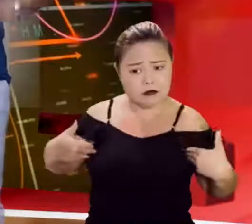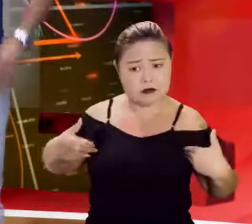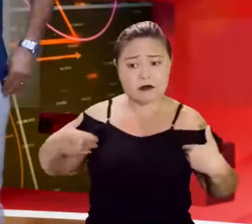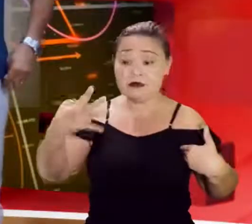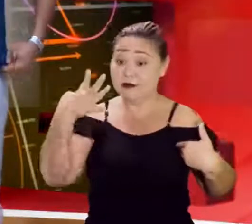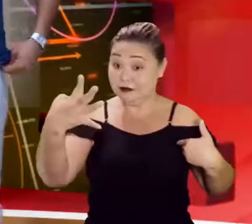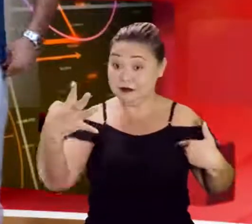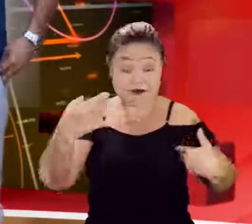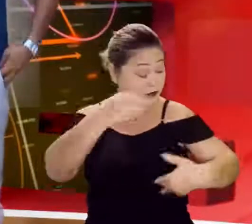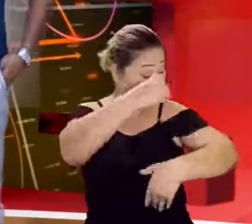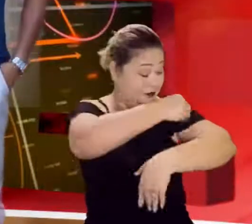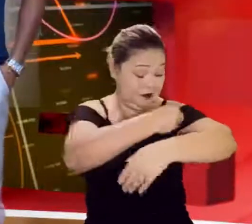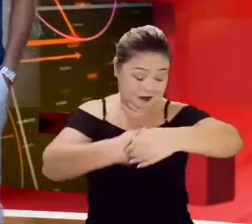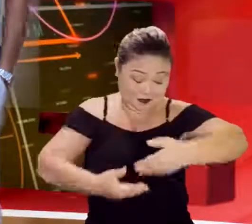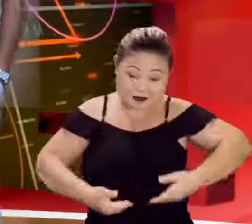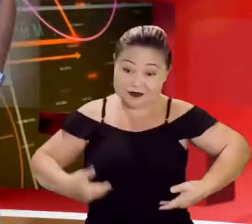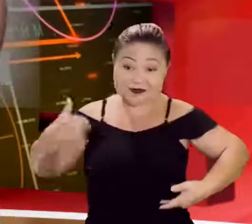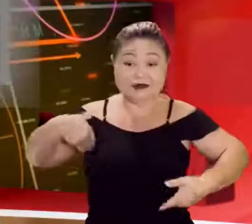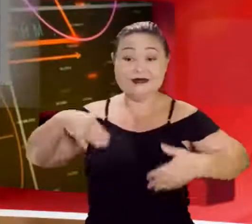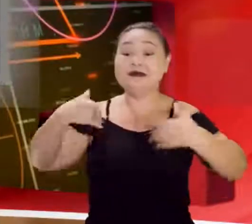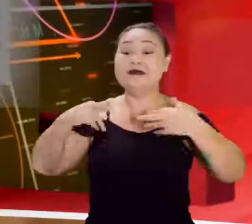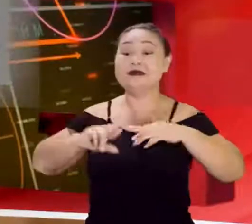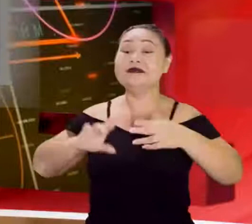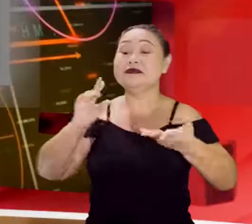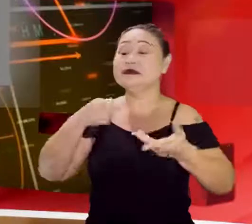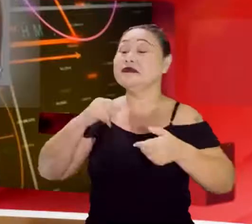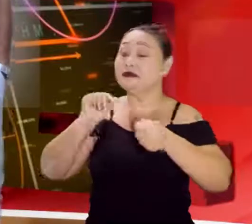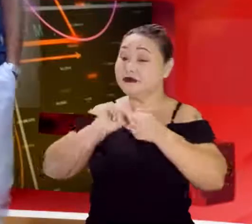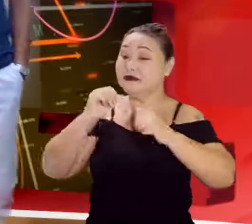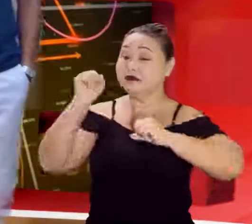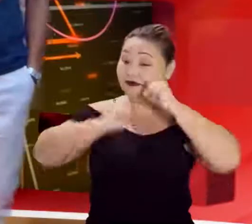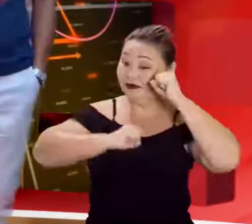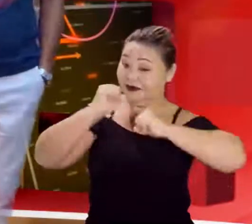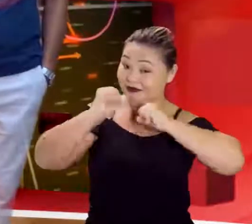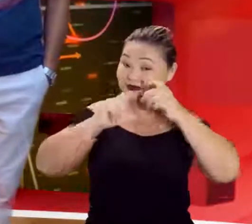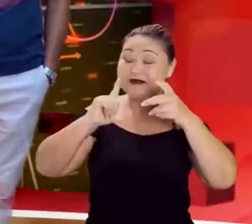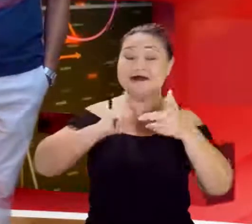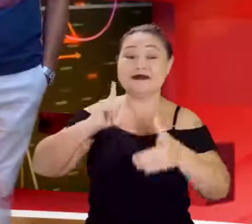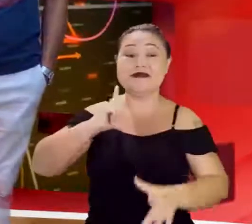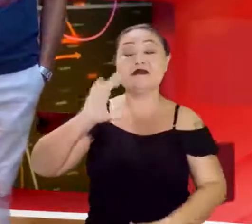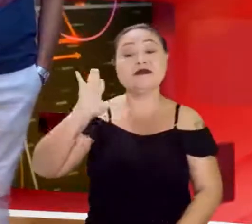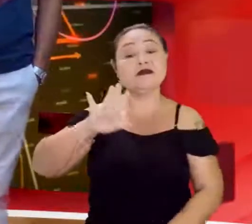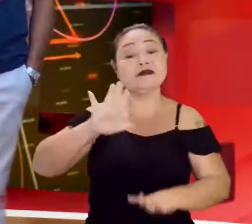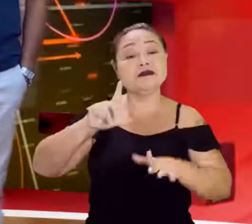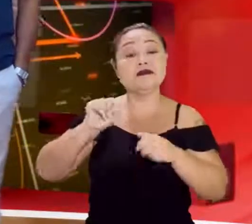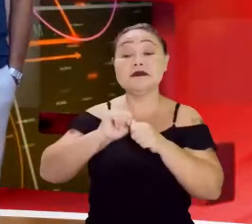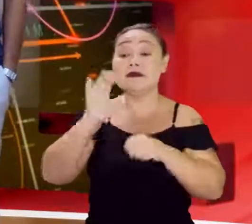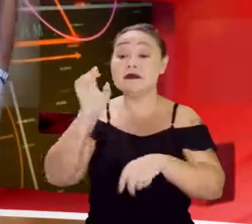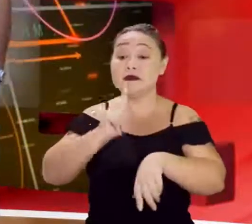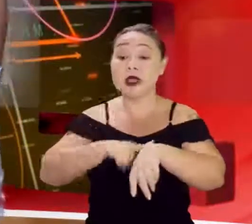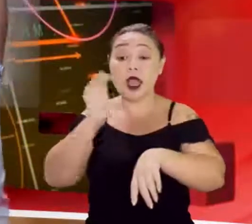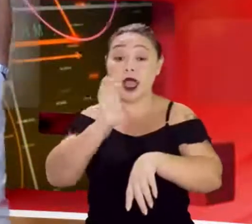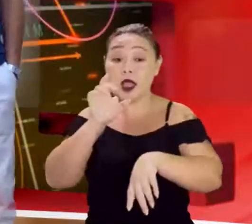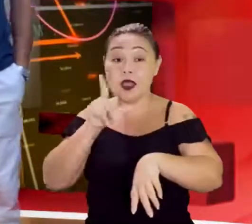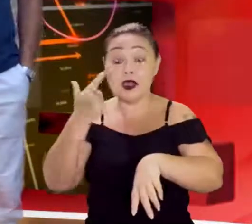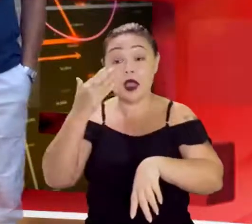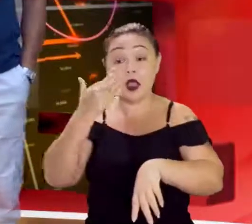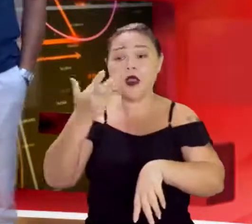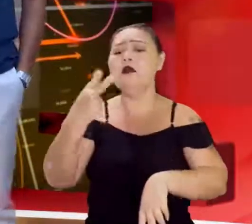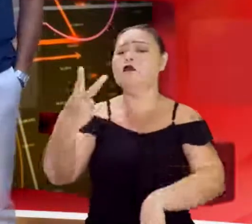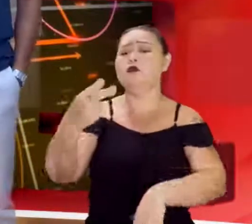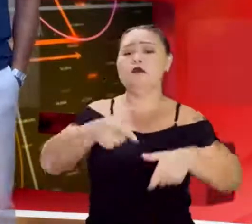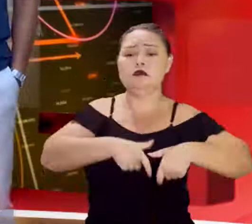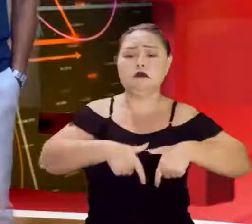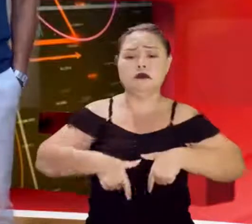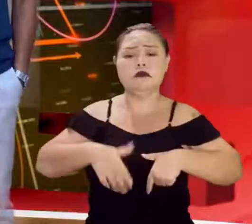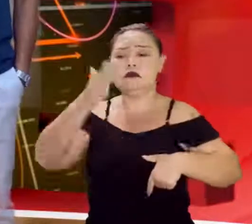4 buracos de fábrica. 4 buracos de fábrica. Misericórdia. E muitas vezes os apressadinhos já vão respondendo de cara. 2